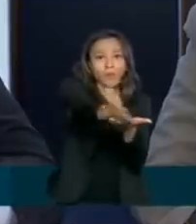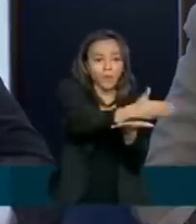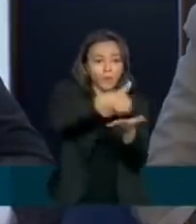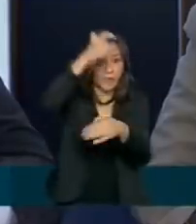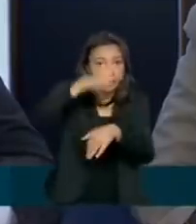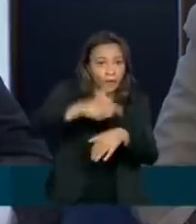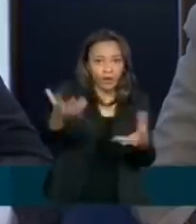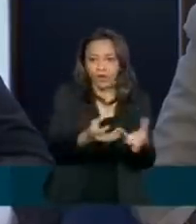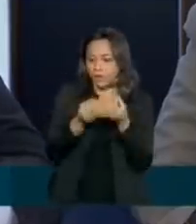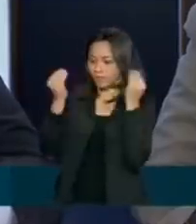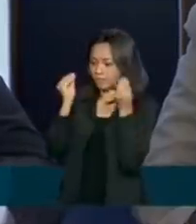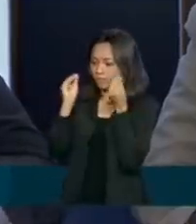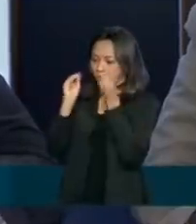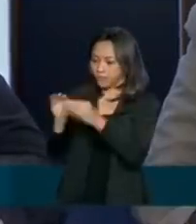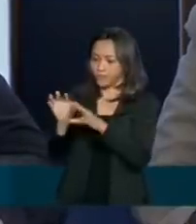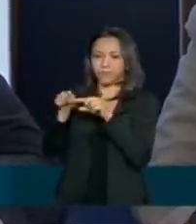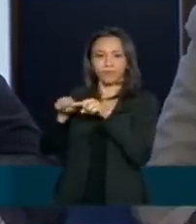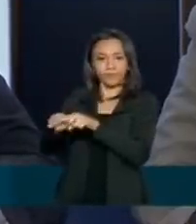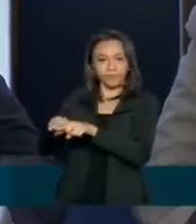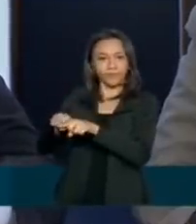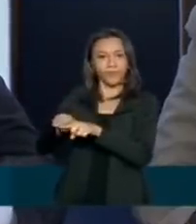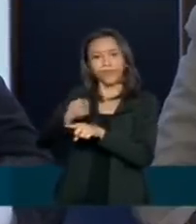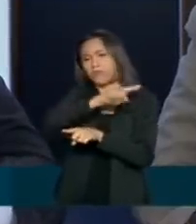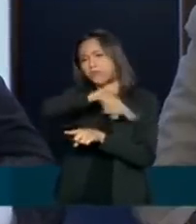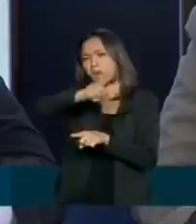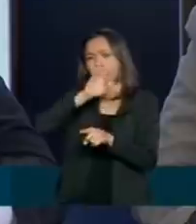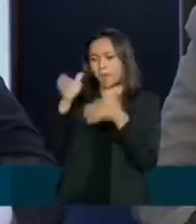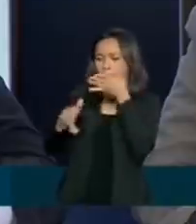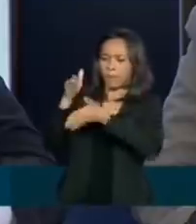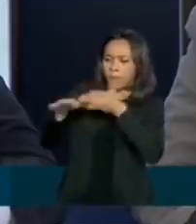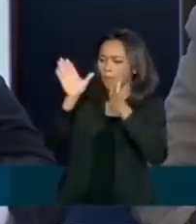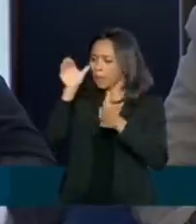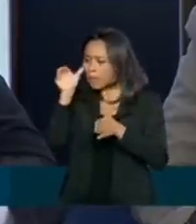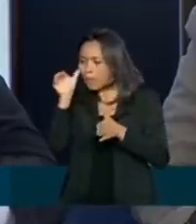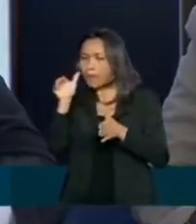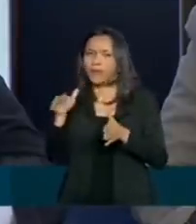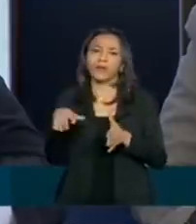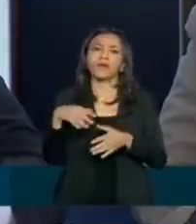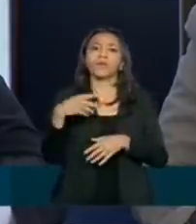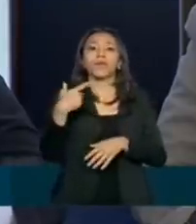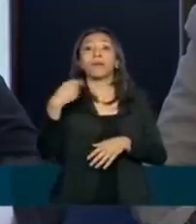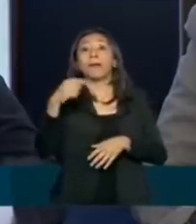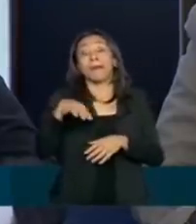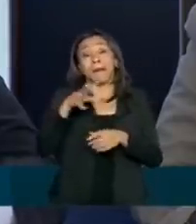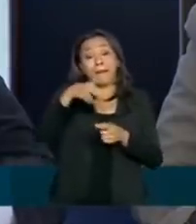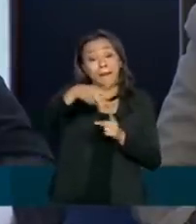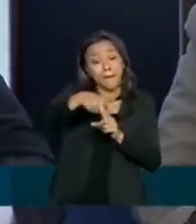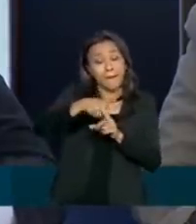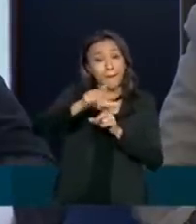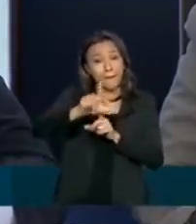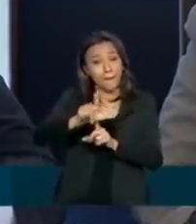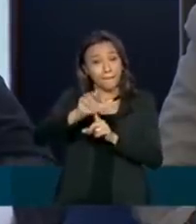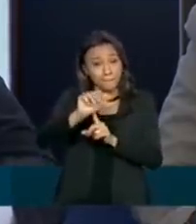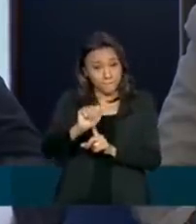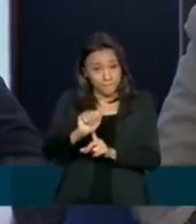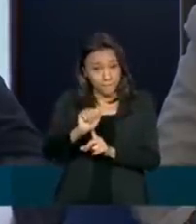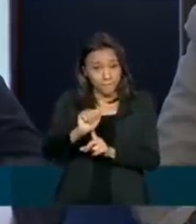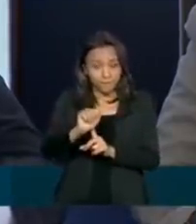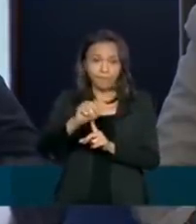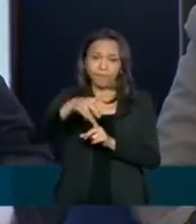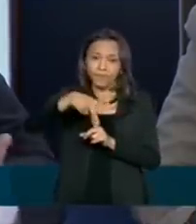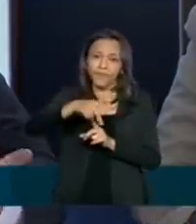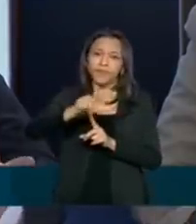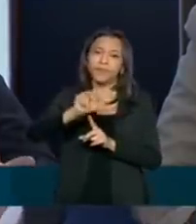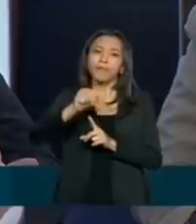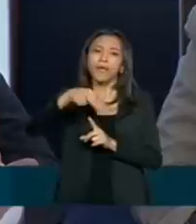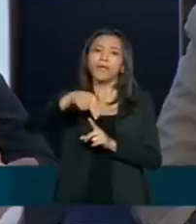no BI e não tem hora para divulgar dado. Quando era uma planilha simples, somativa, você